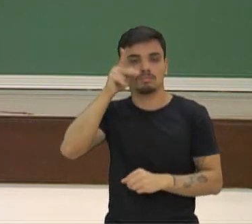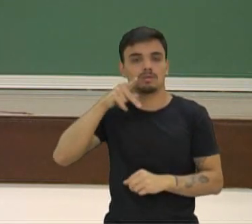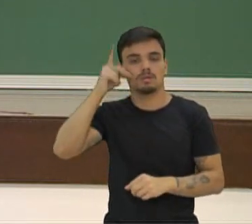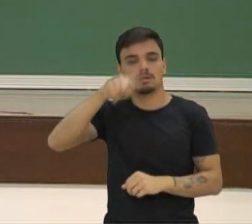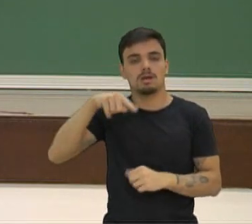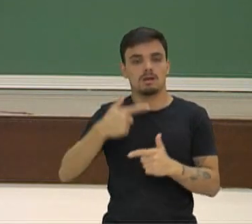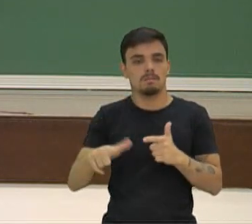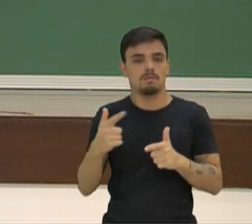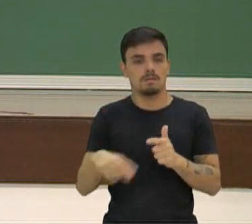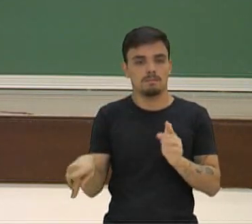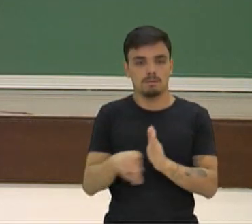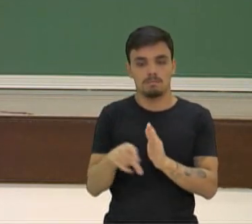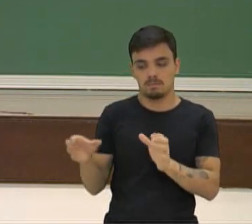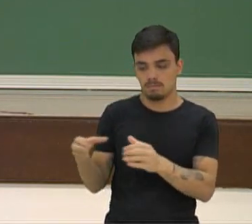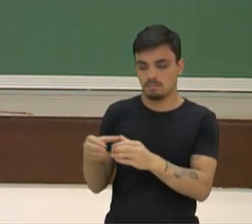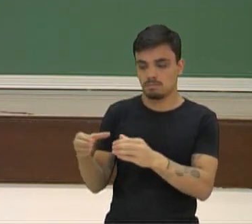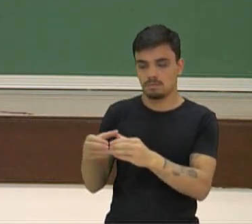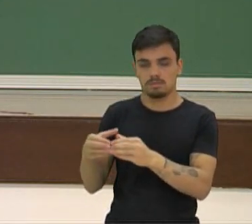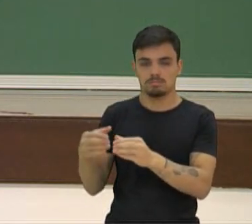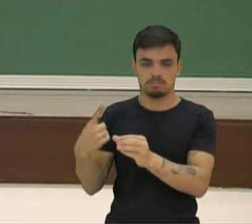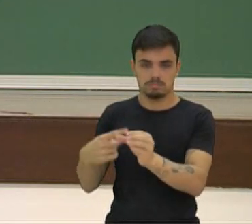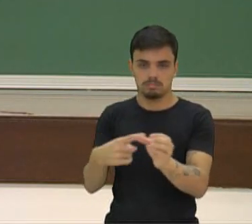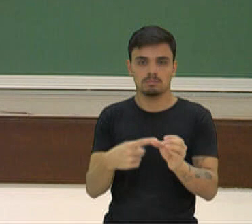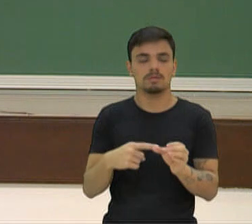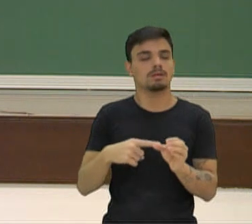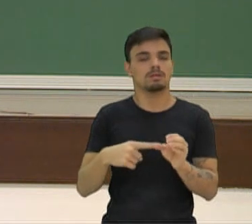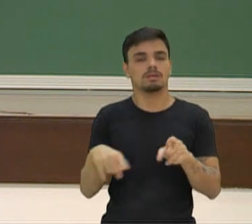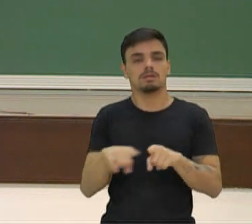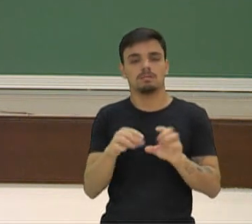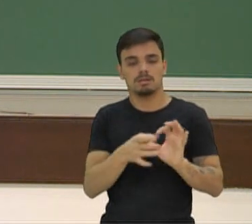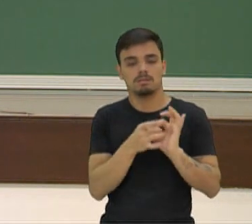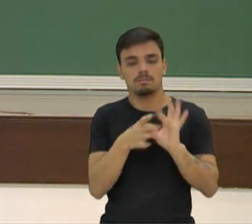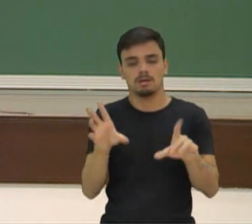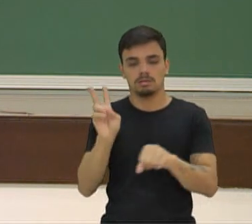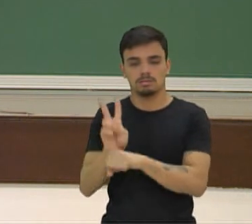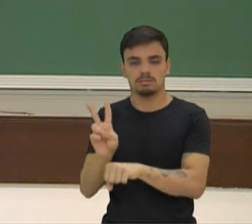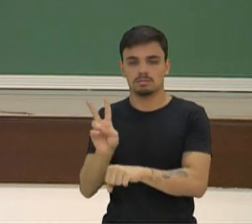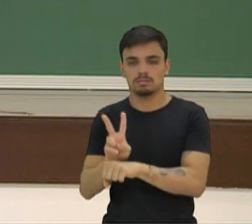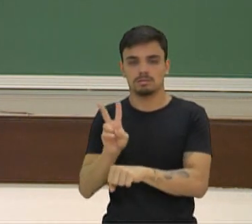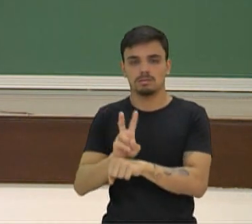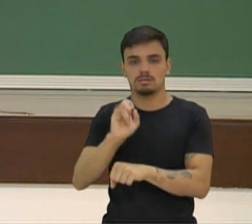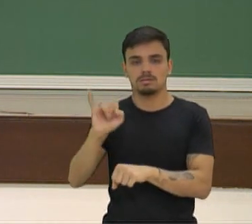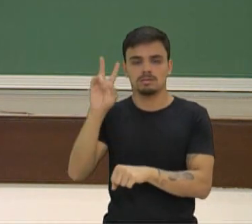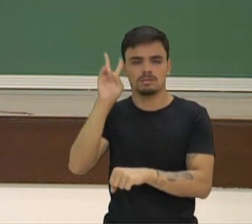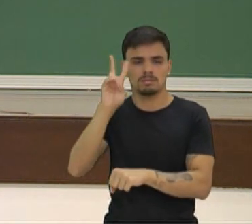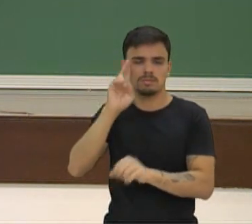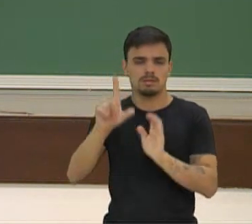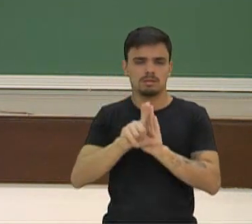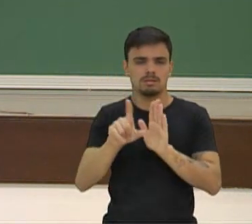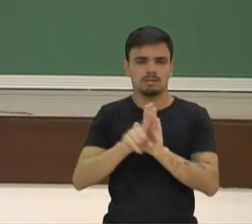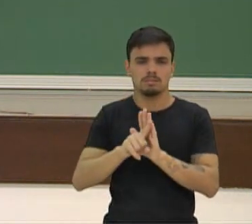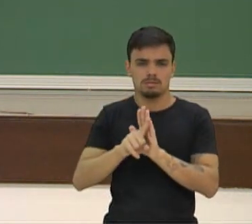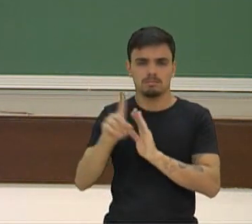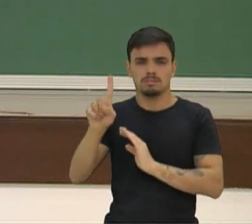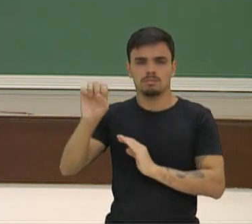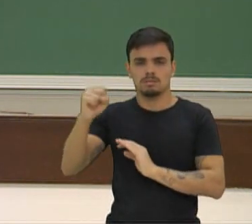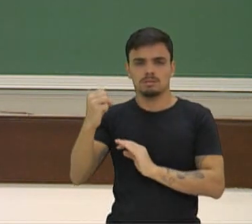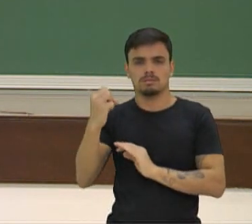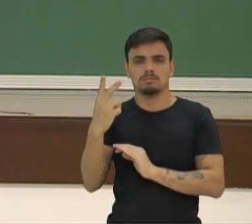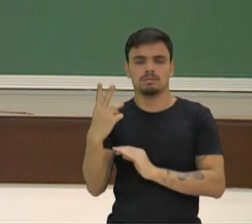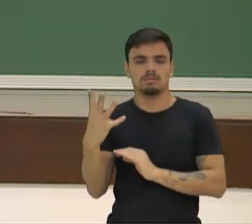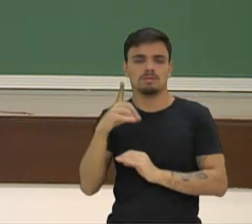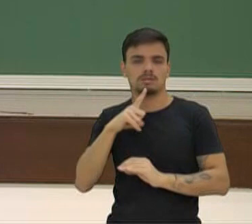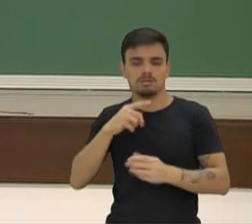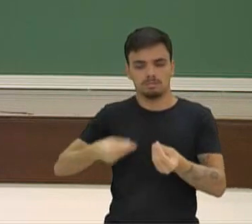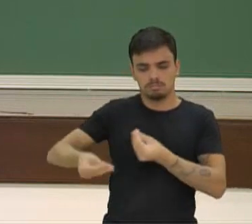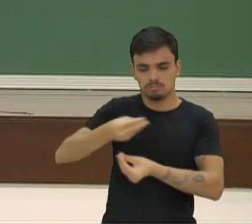um problema da província, liberais e conservadores, se a gente lembrar da Constituição de 1824, geralmente quem estava